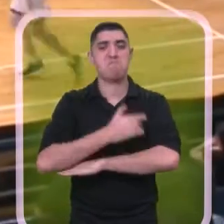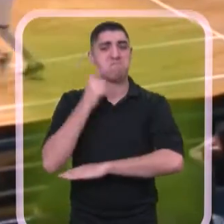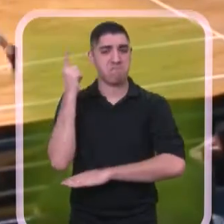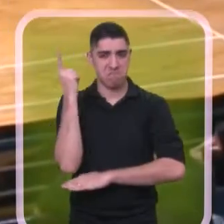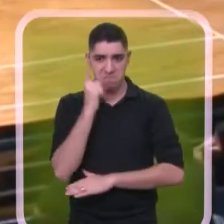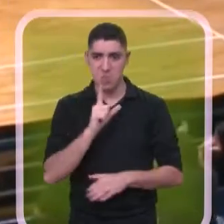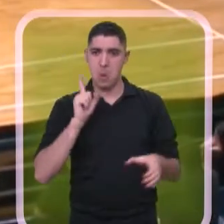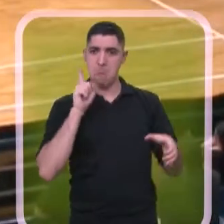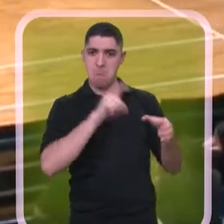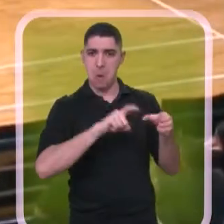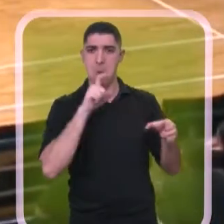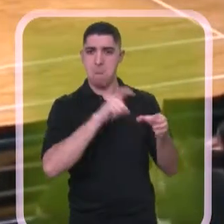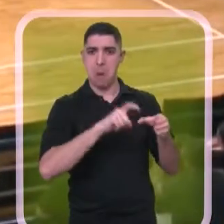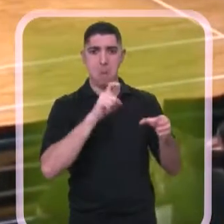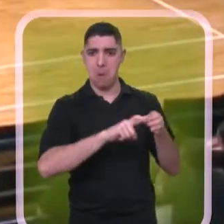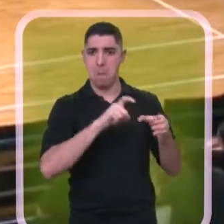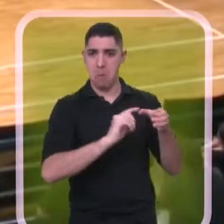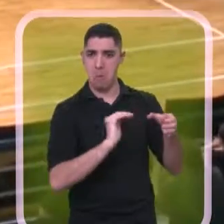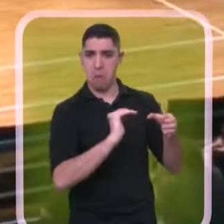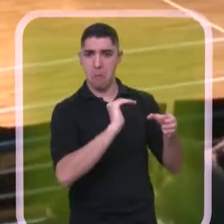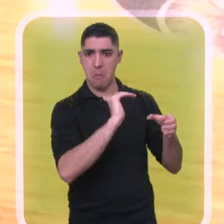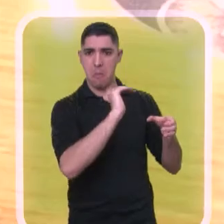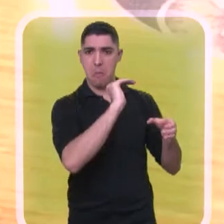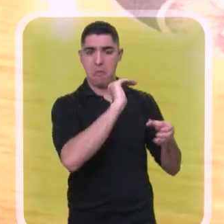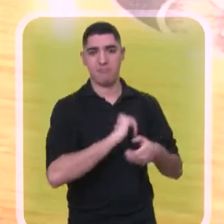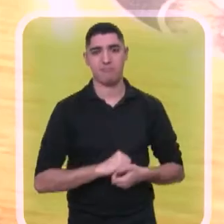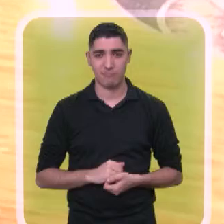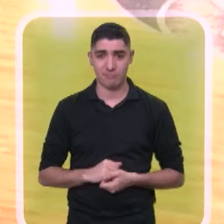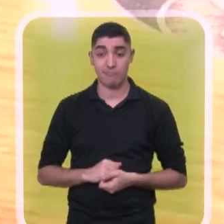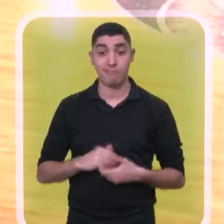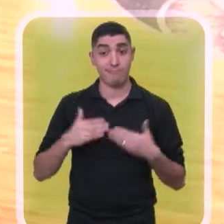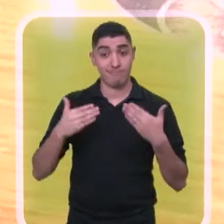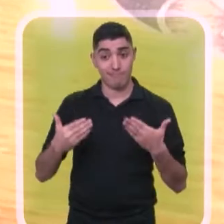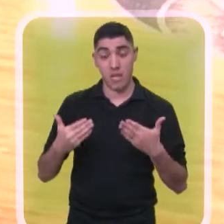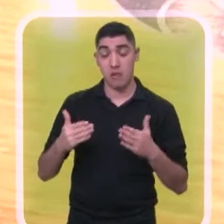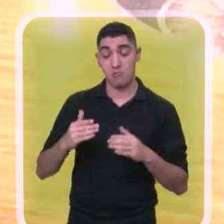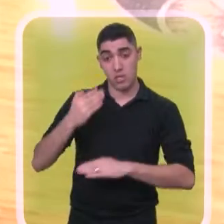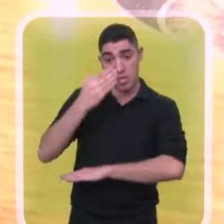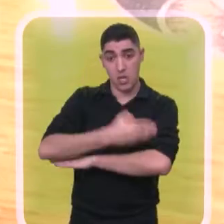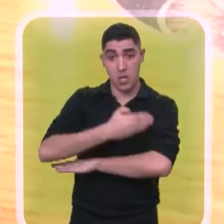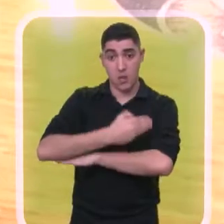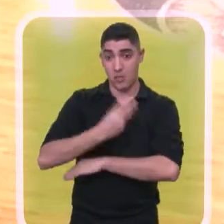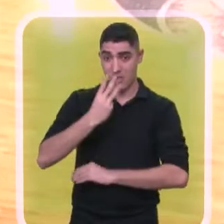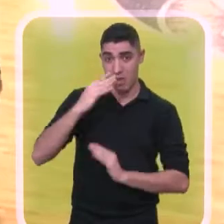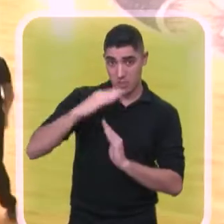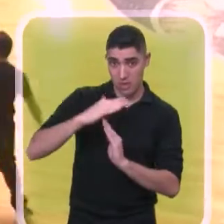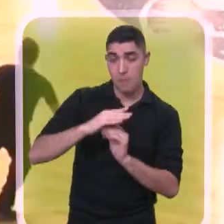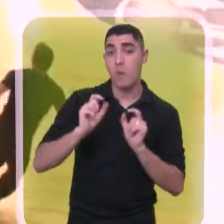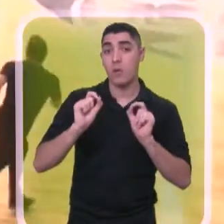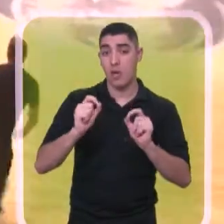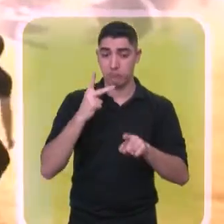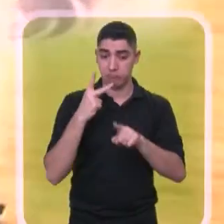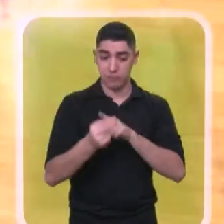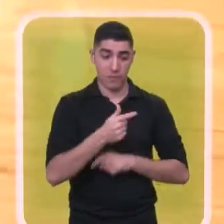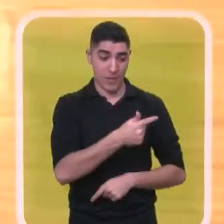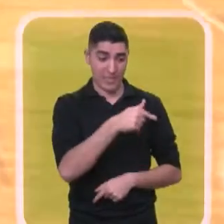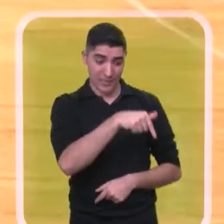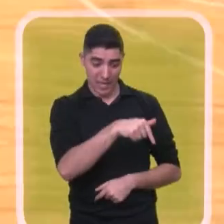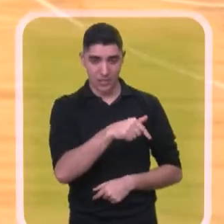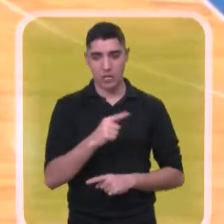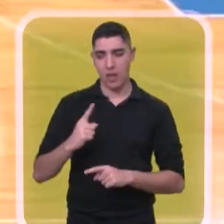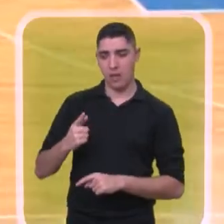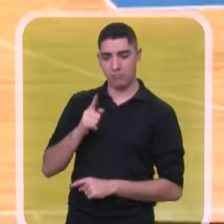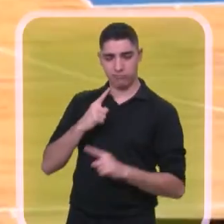Rio Claro, tudo dava certo. E os donos da casa fecharam o terceiro período com vitória de 27-15